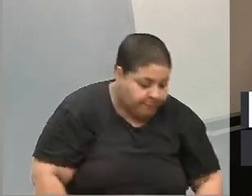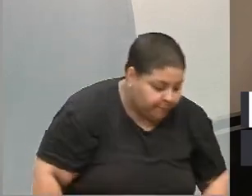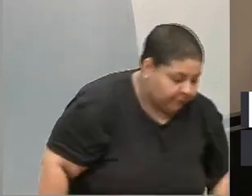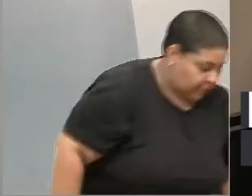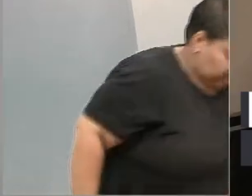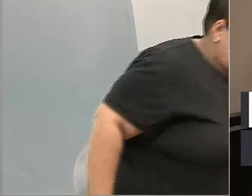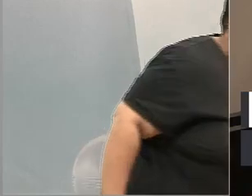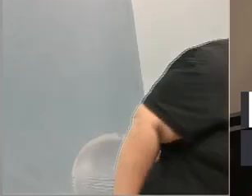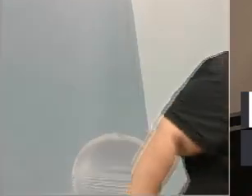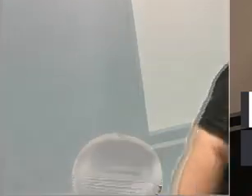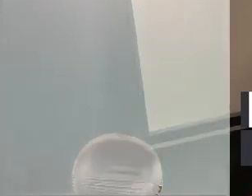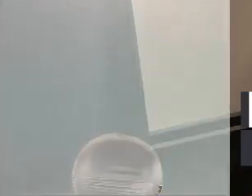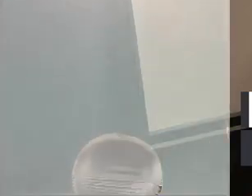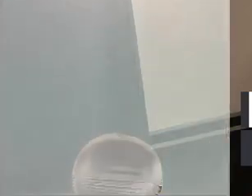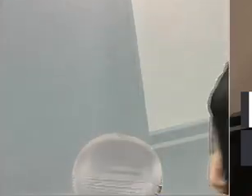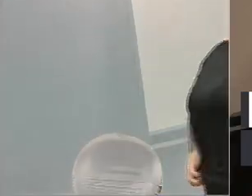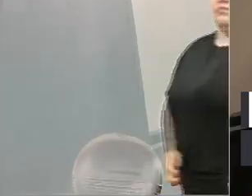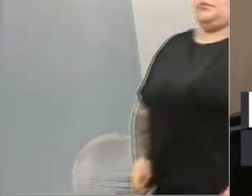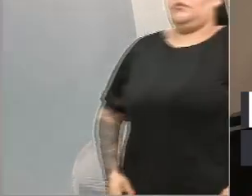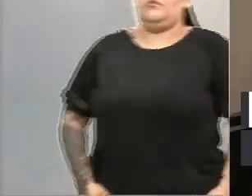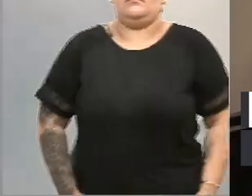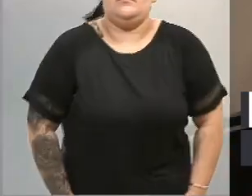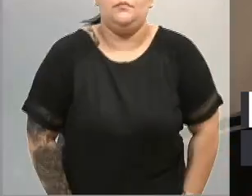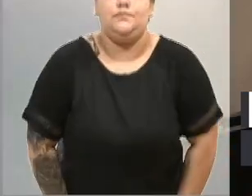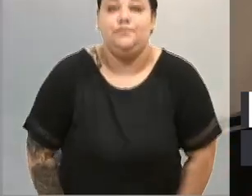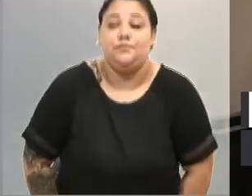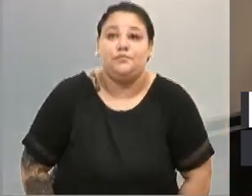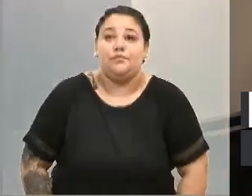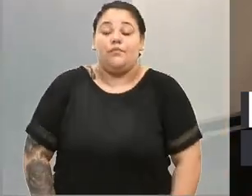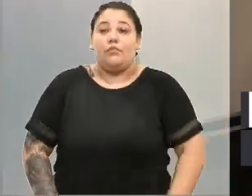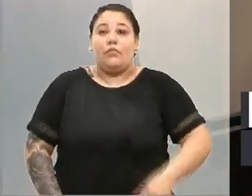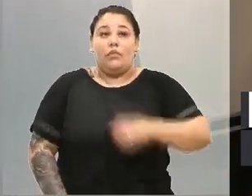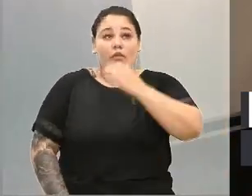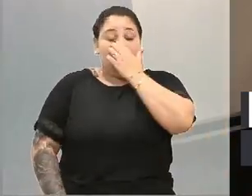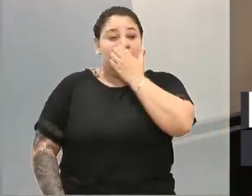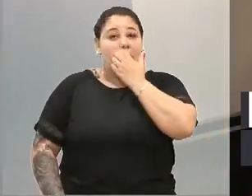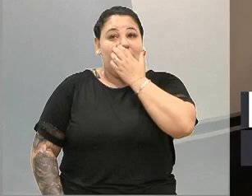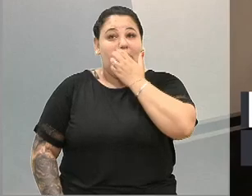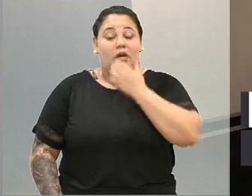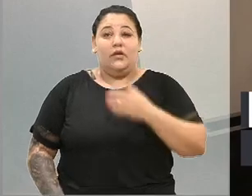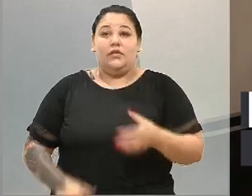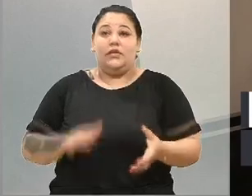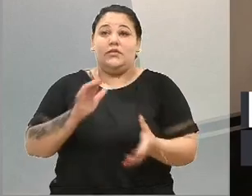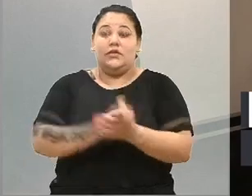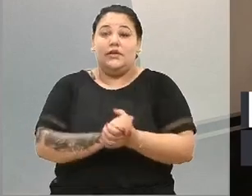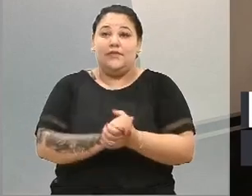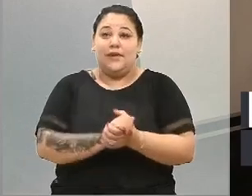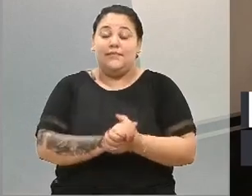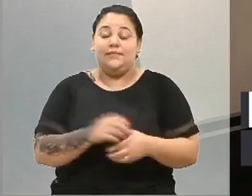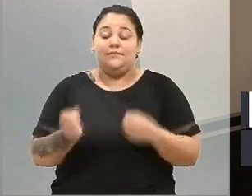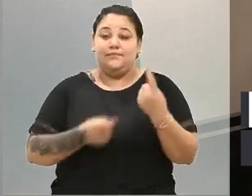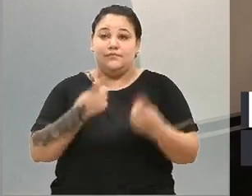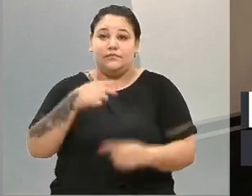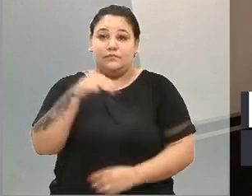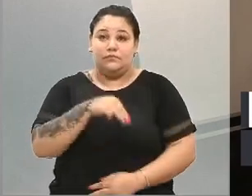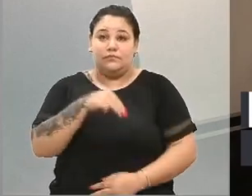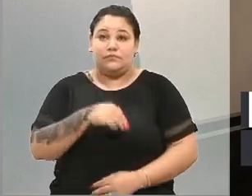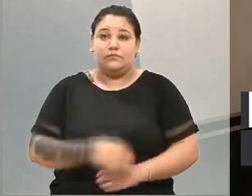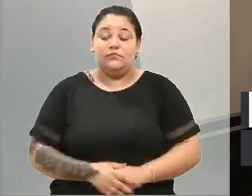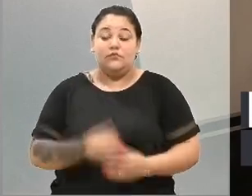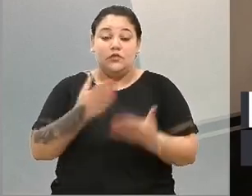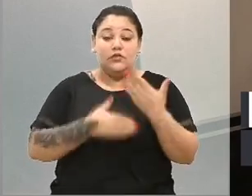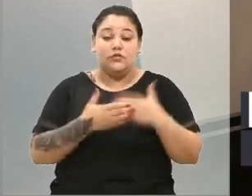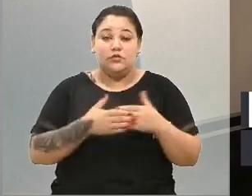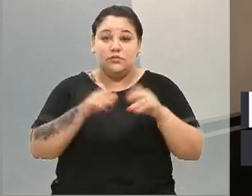com um filho ou 2. Terminou o almoço, aquela pausazinha ali, aqueles minutos. Todos os membros da